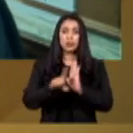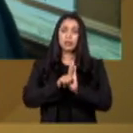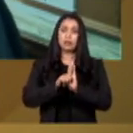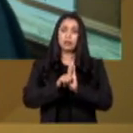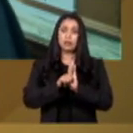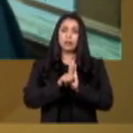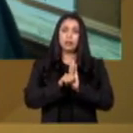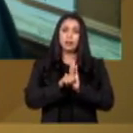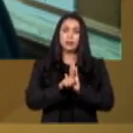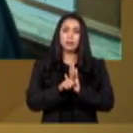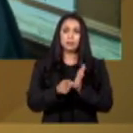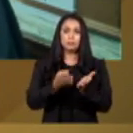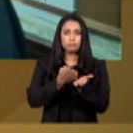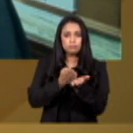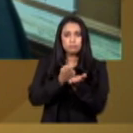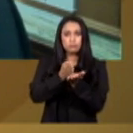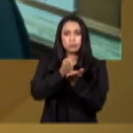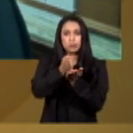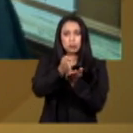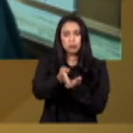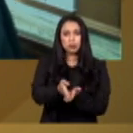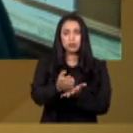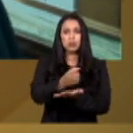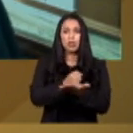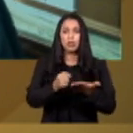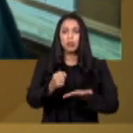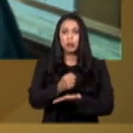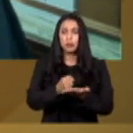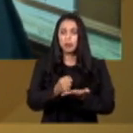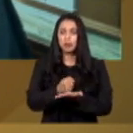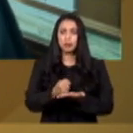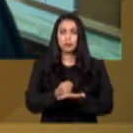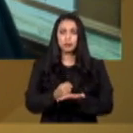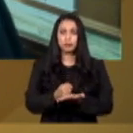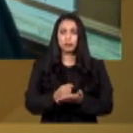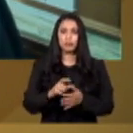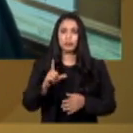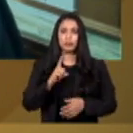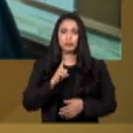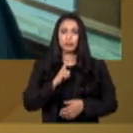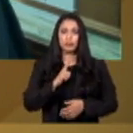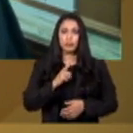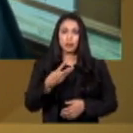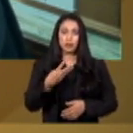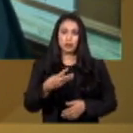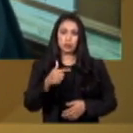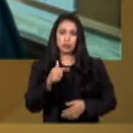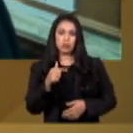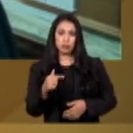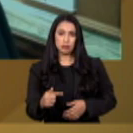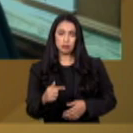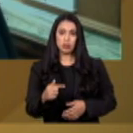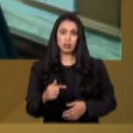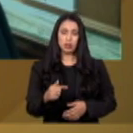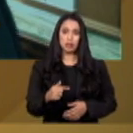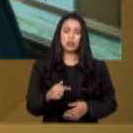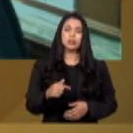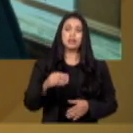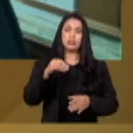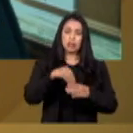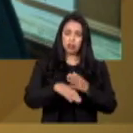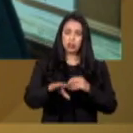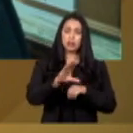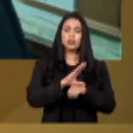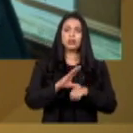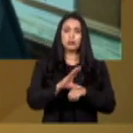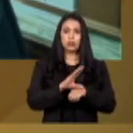a nortear é um princípio básico e na cabeça do grupo da